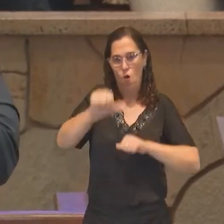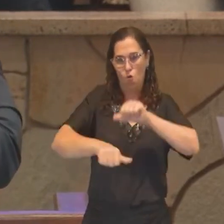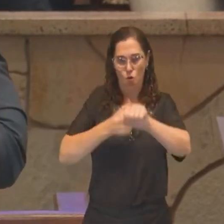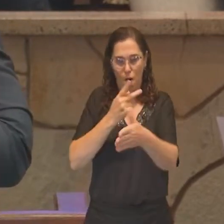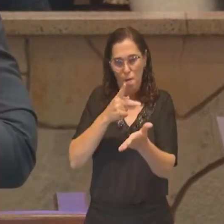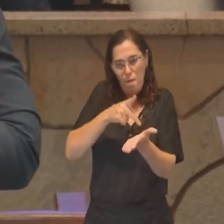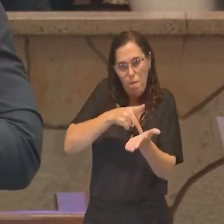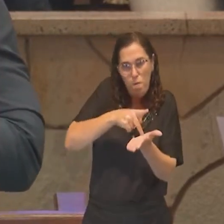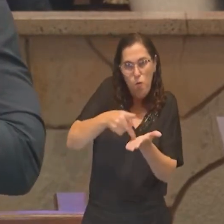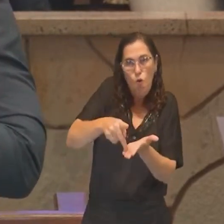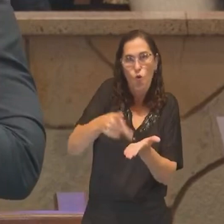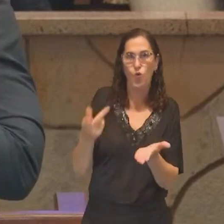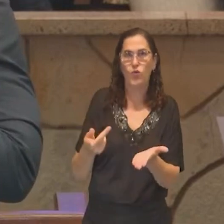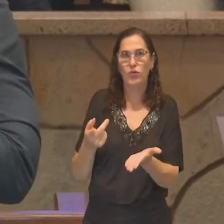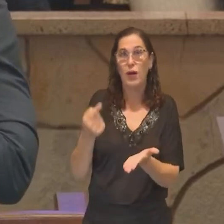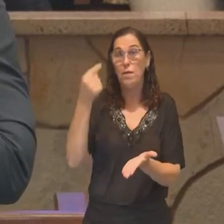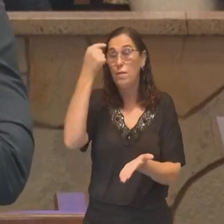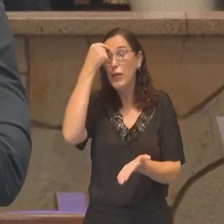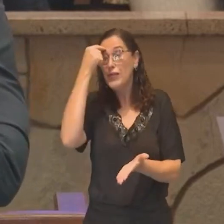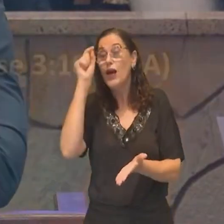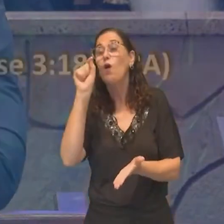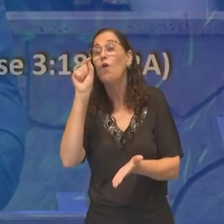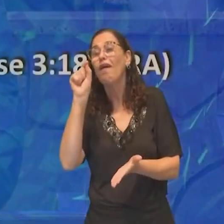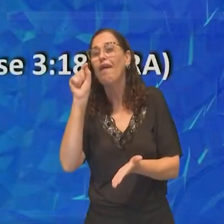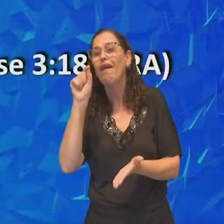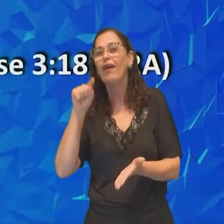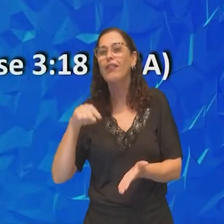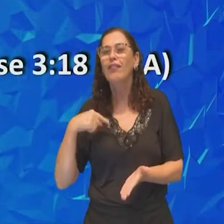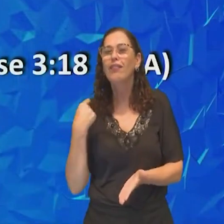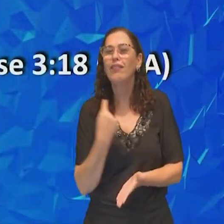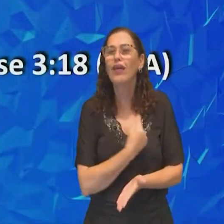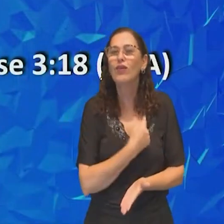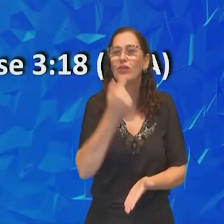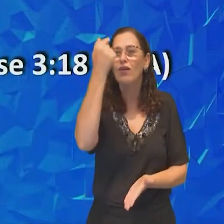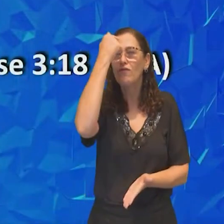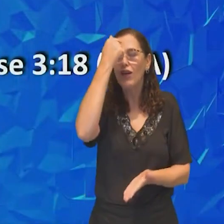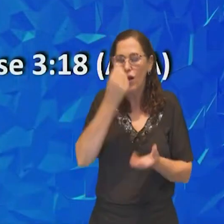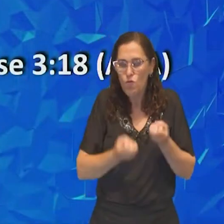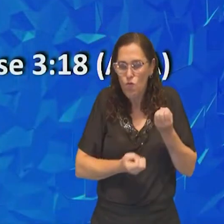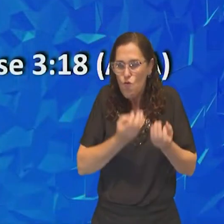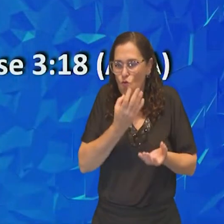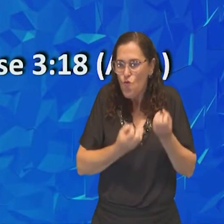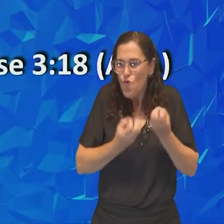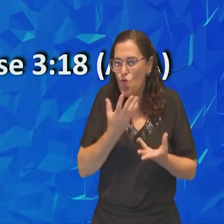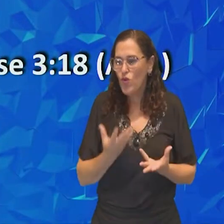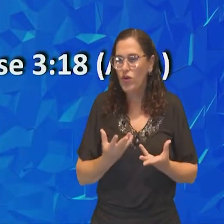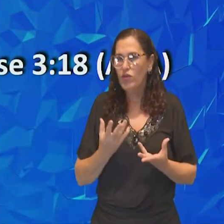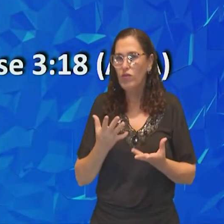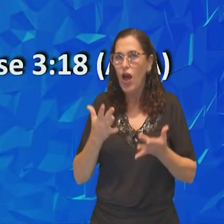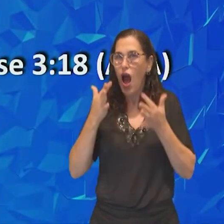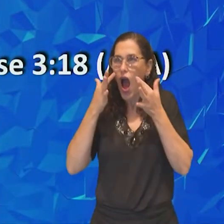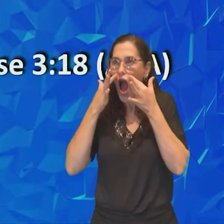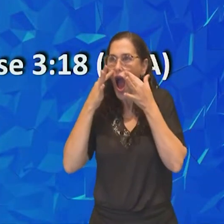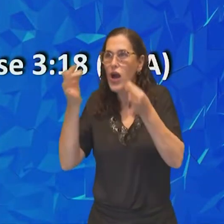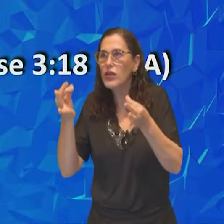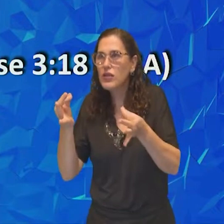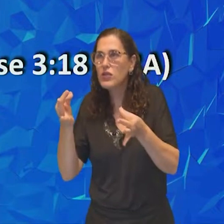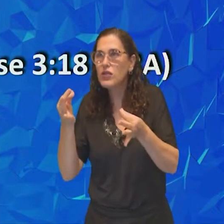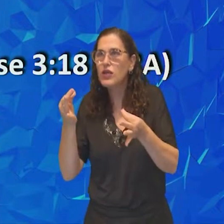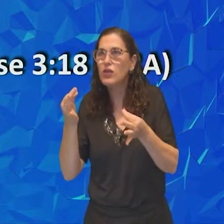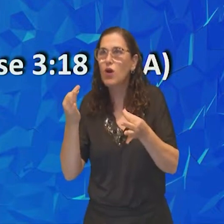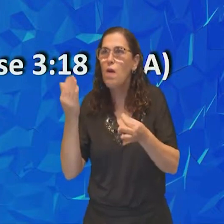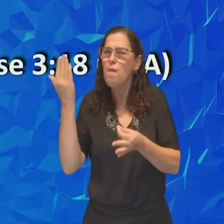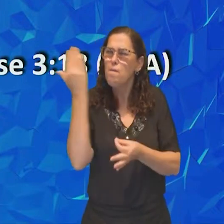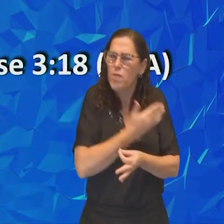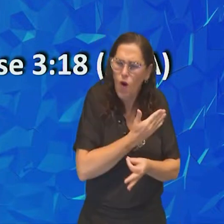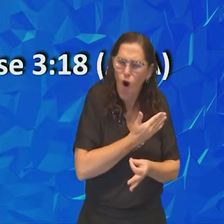e ele nos faz pensar então na nossa fé sendo refinada. nos chamando a atenção também para as provações duras